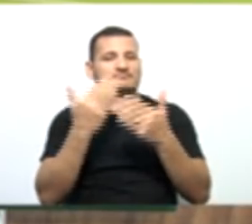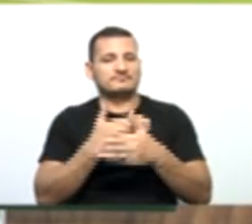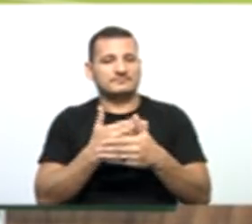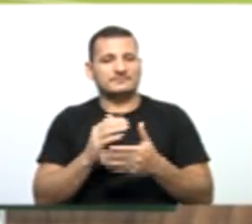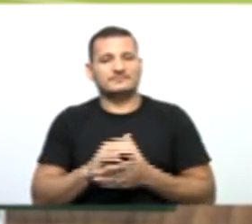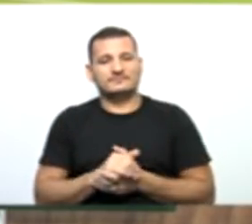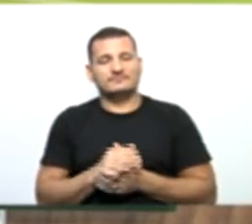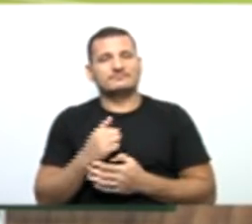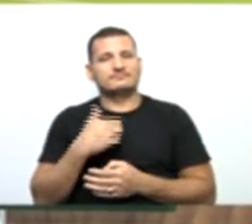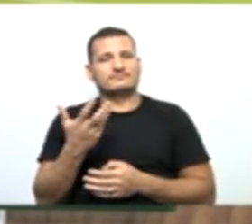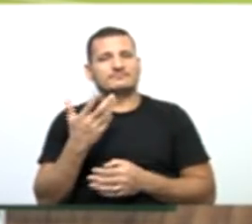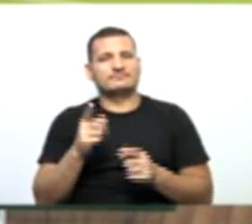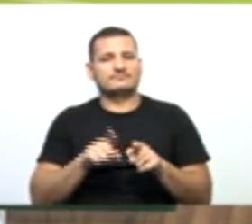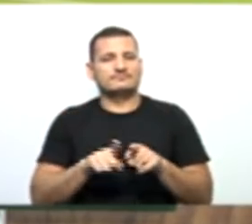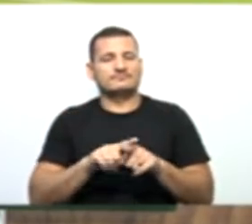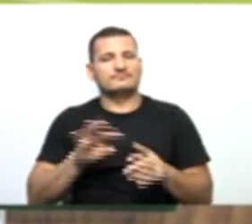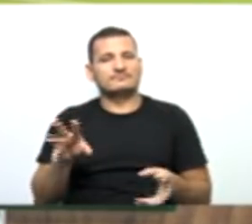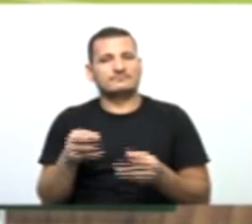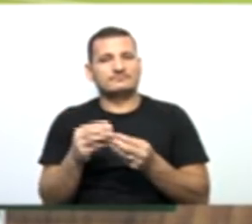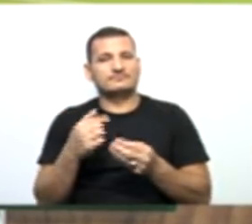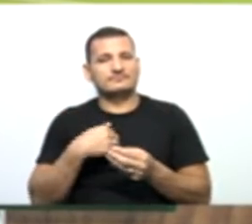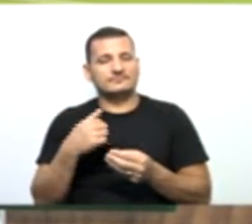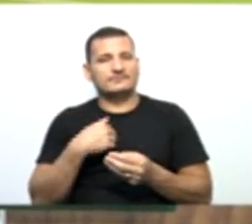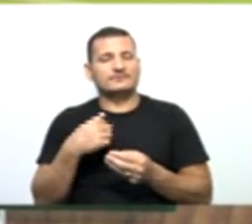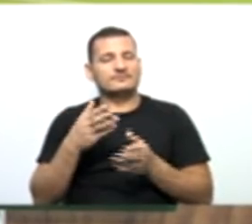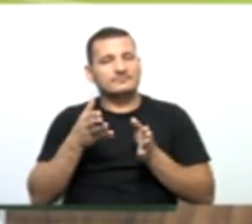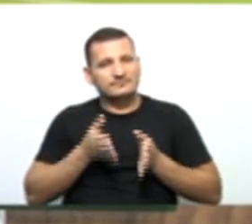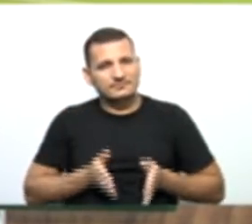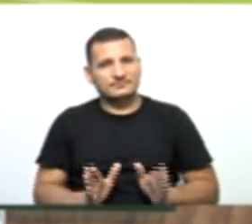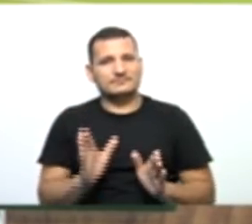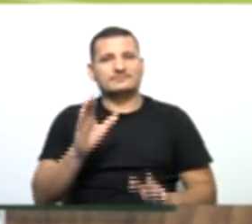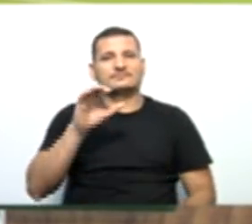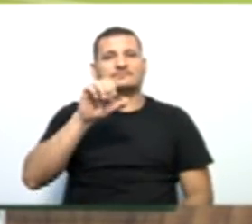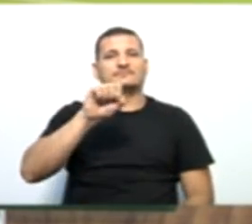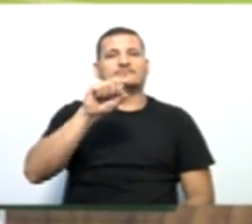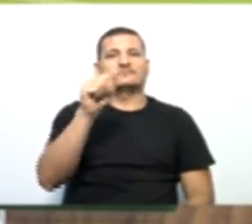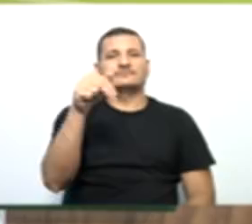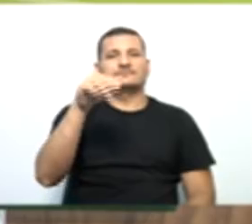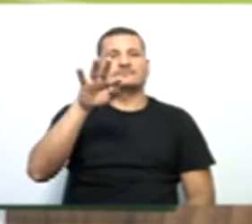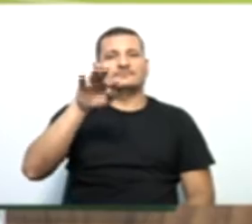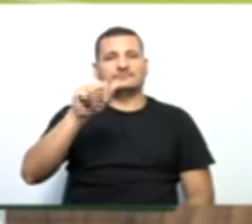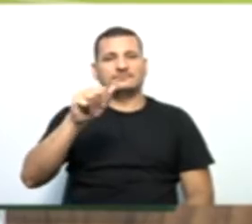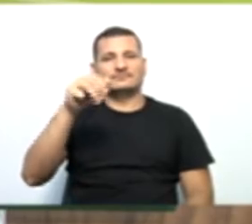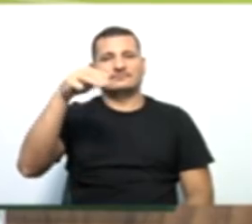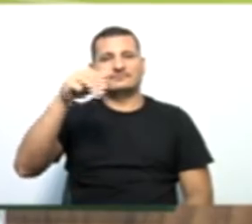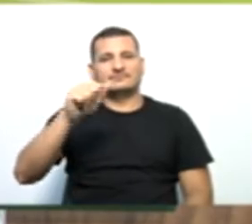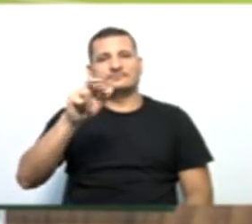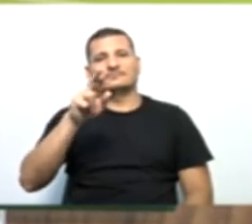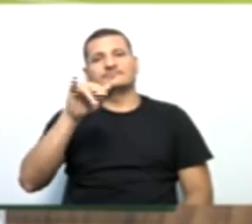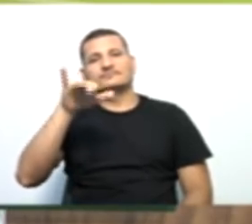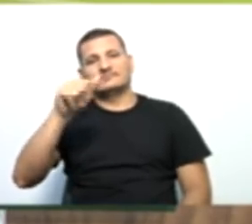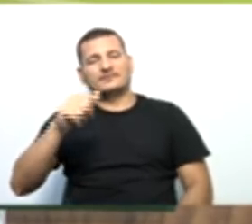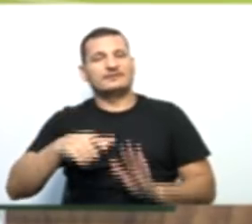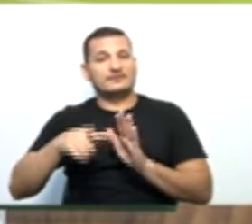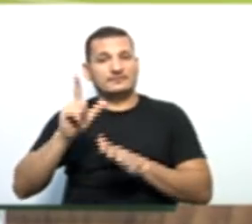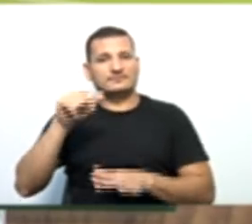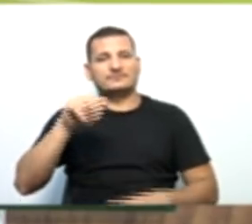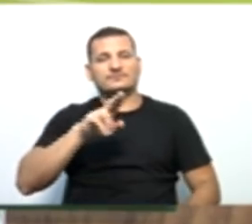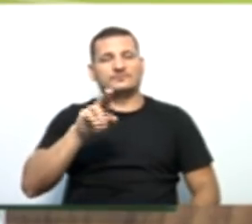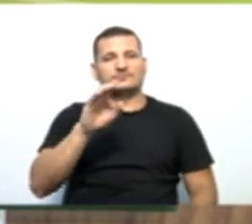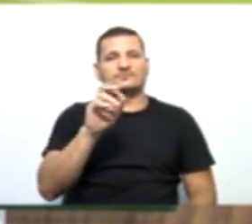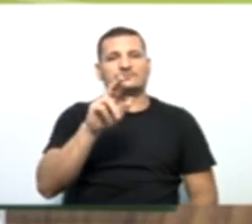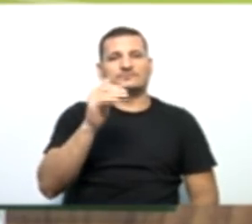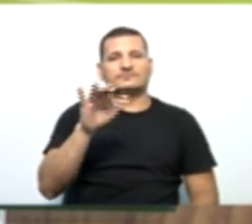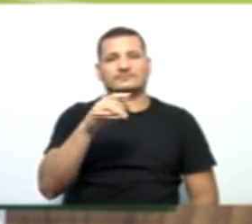comentar, professor, que eu sou natural de Santa Maria, né, cidade que você citou, que antes era conhecida como Coração do Rio Grande,